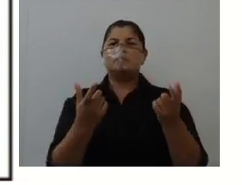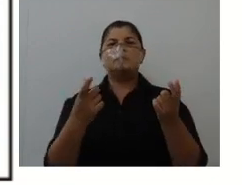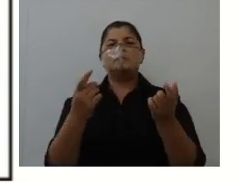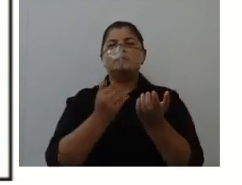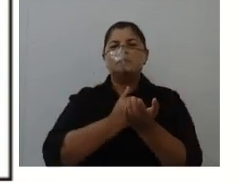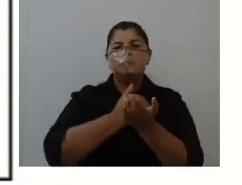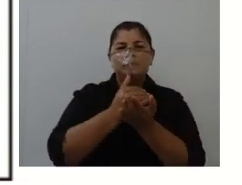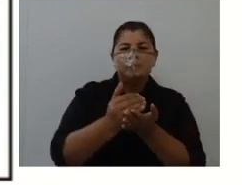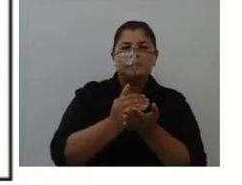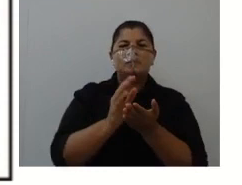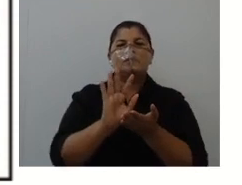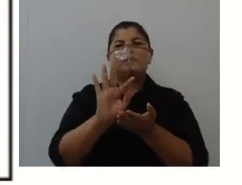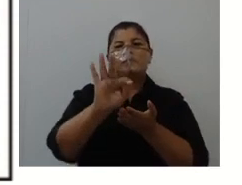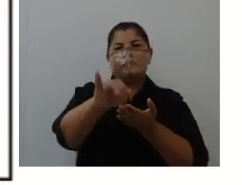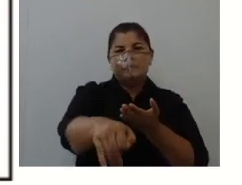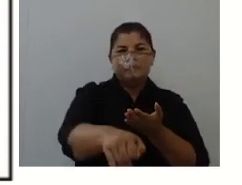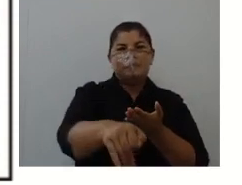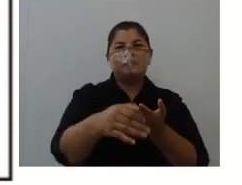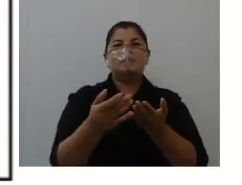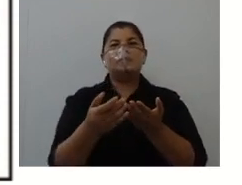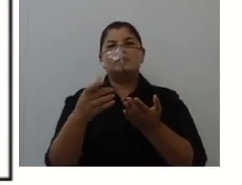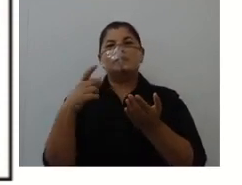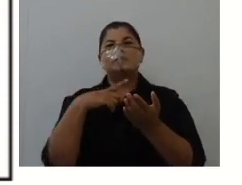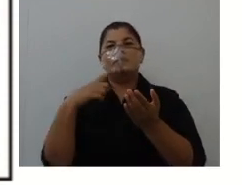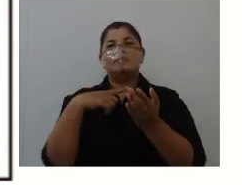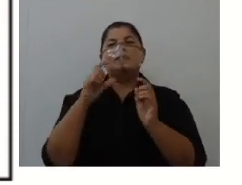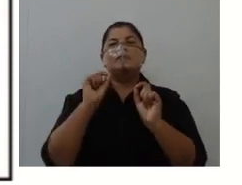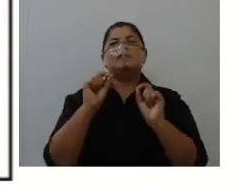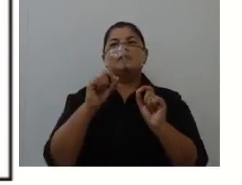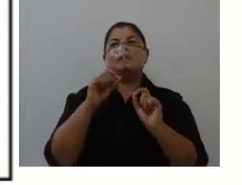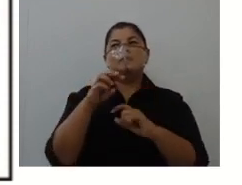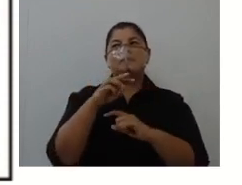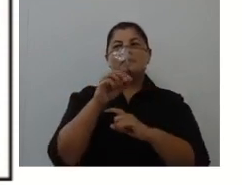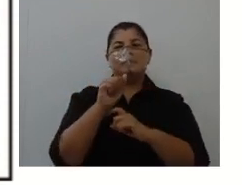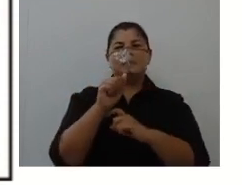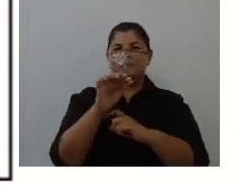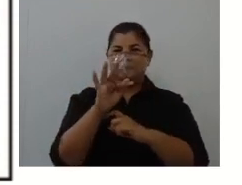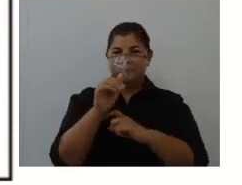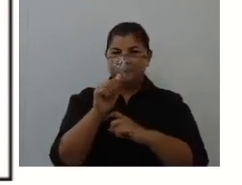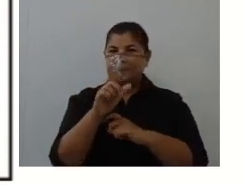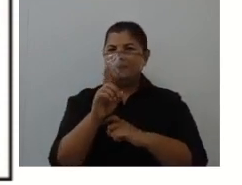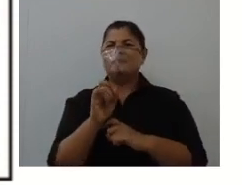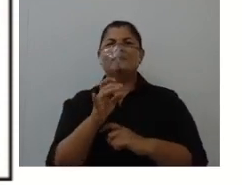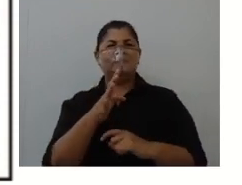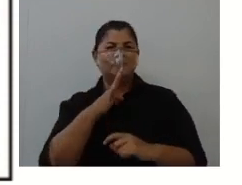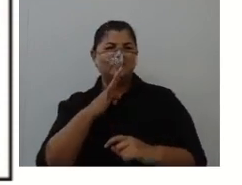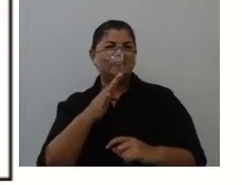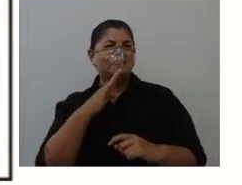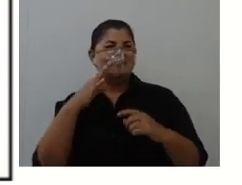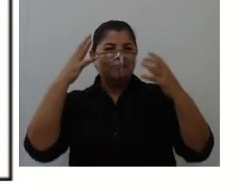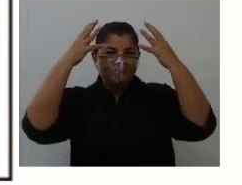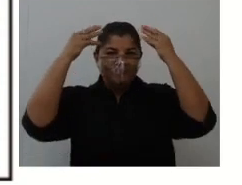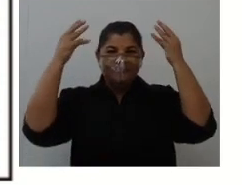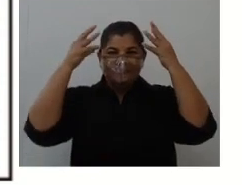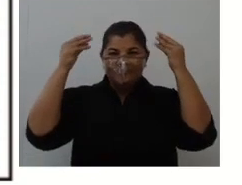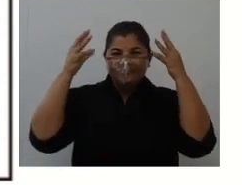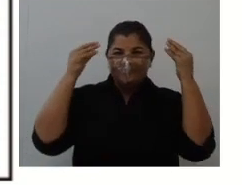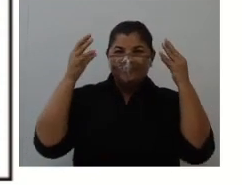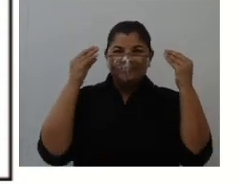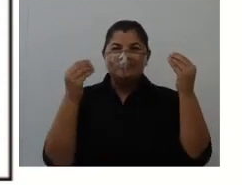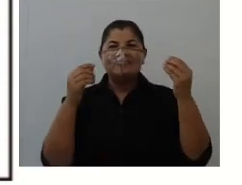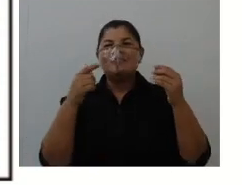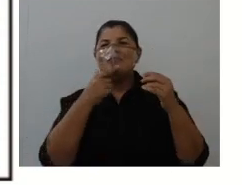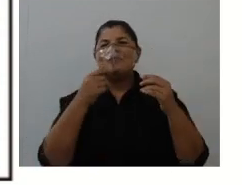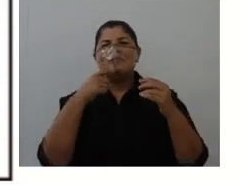historinha sendo contada ali, né? Olha, a HQ da Mafalda, vê? Todo mundo conhece a Mafalda, né? A personagem criada pelo